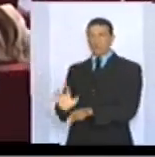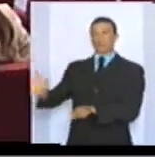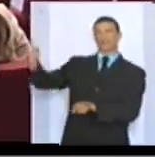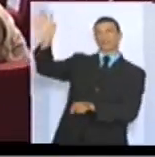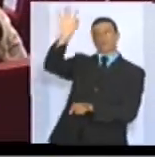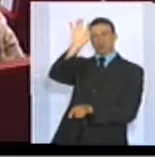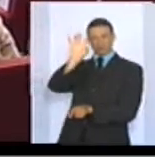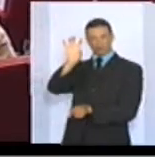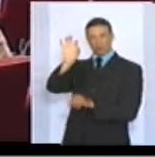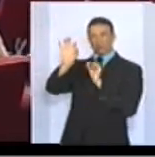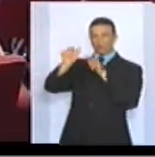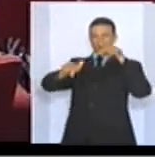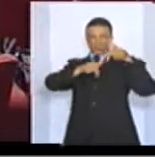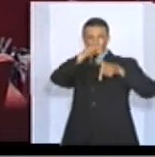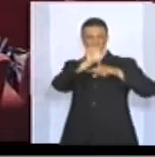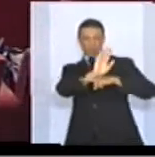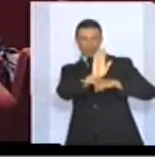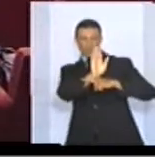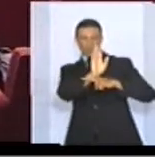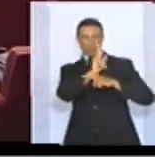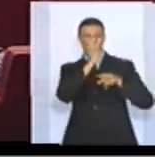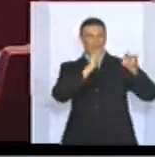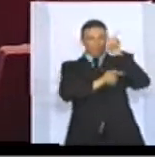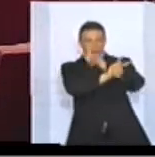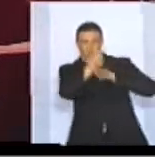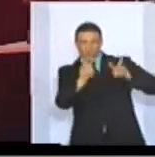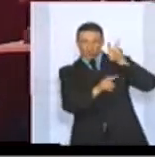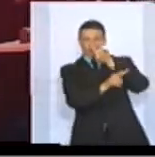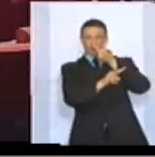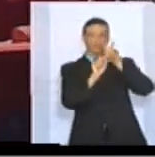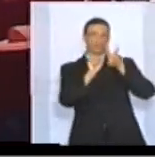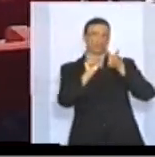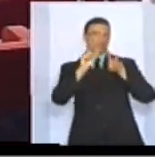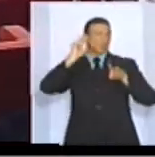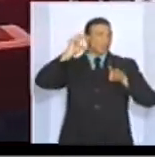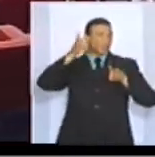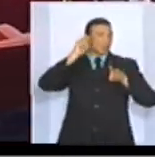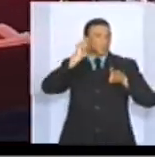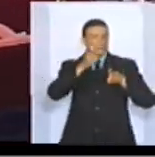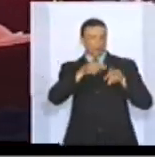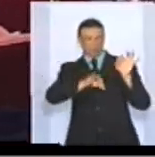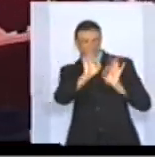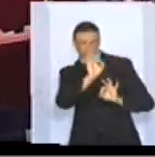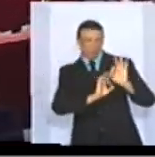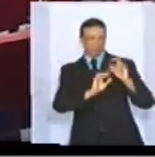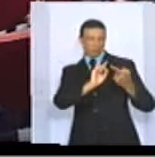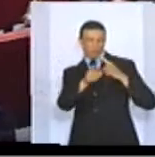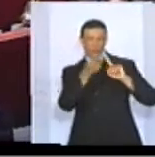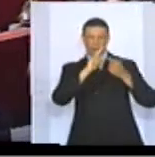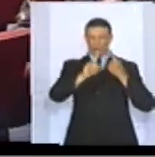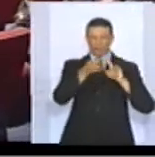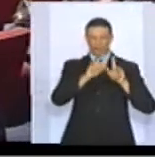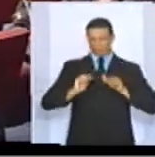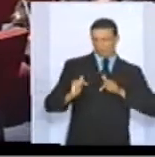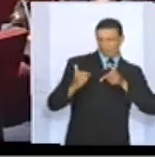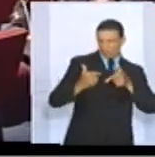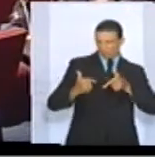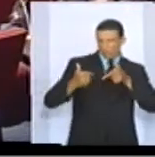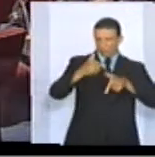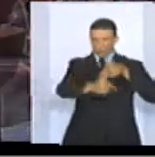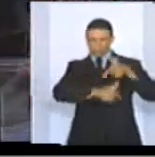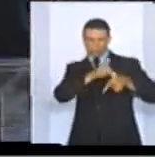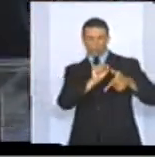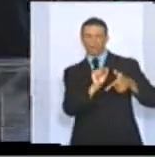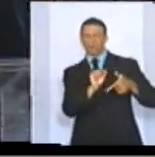sobre as atividades do cinema e do audiovisual, contando com um corpo de servidores efetivos dedicados a conhecer